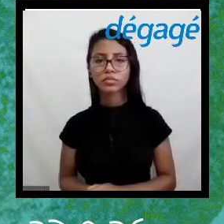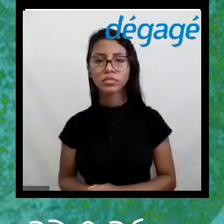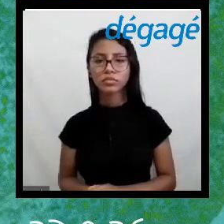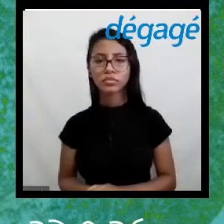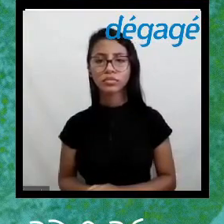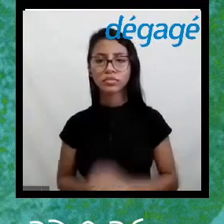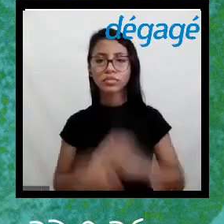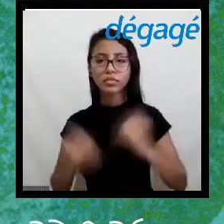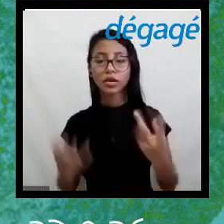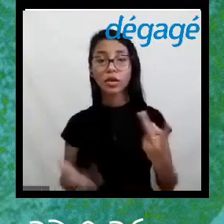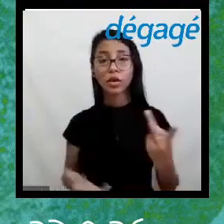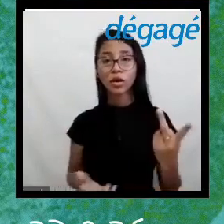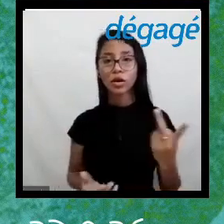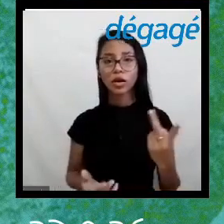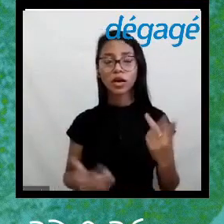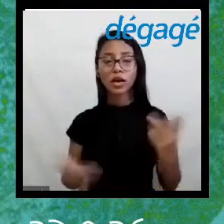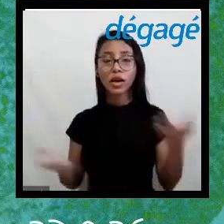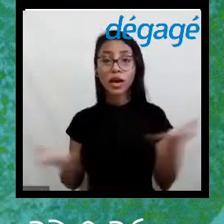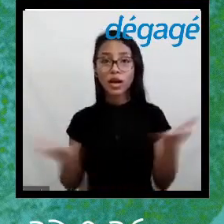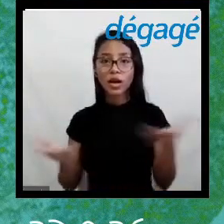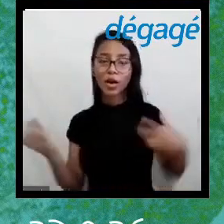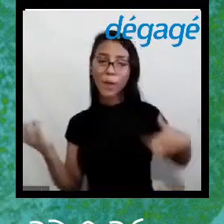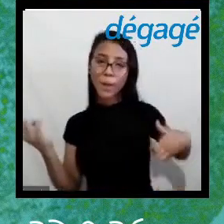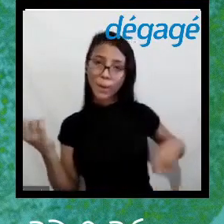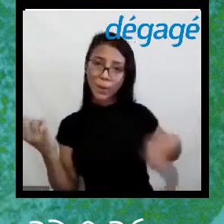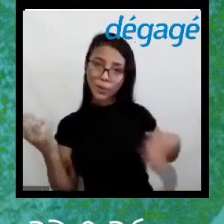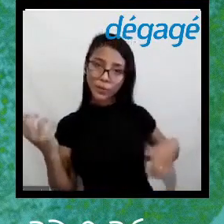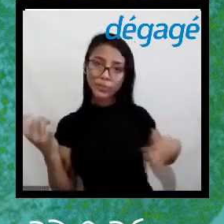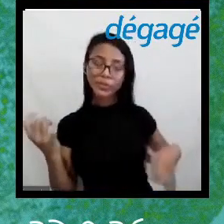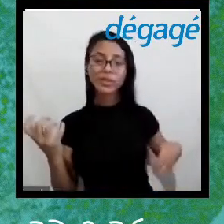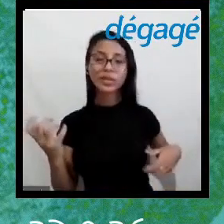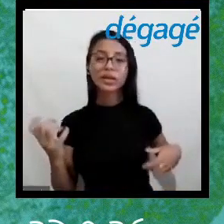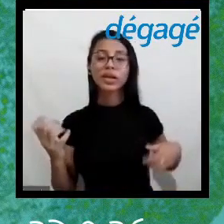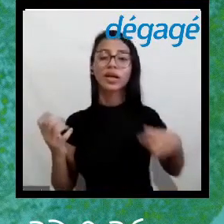iniciar aqui o momento, vou tocar uma música do...